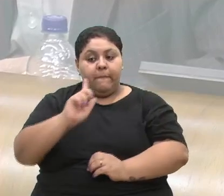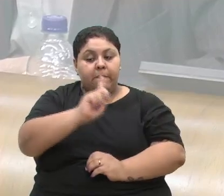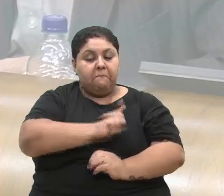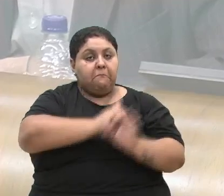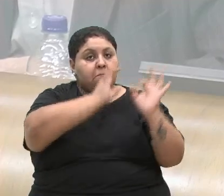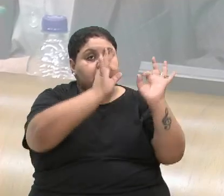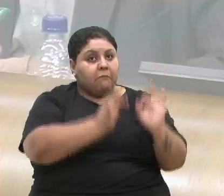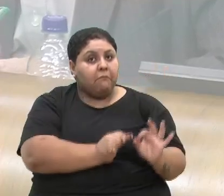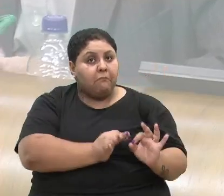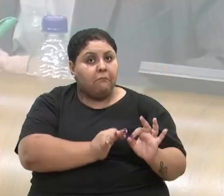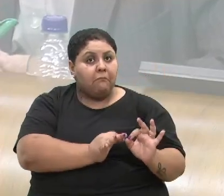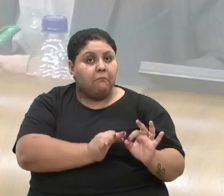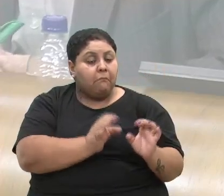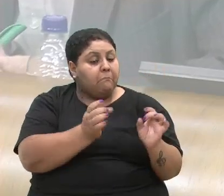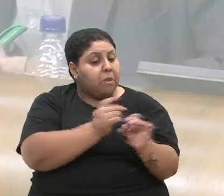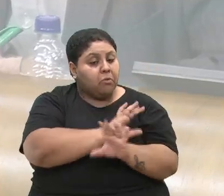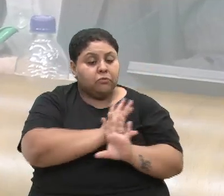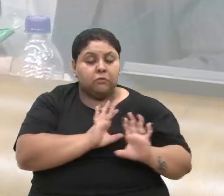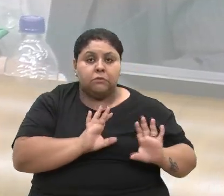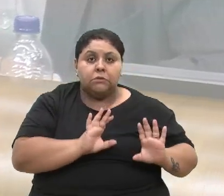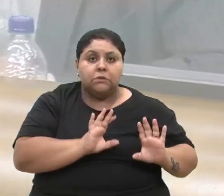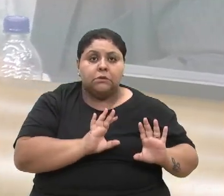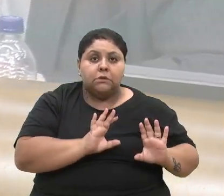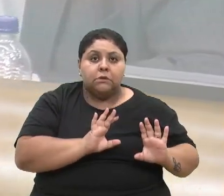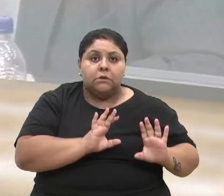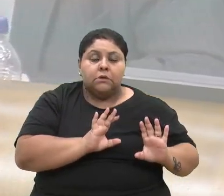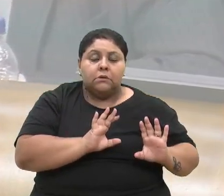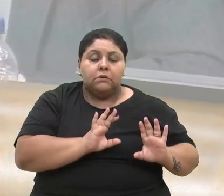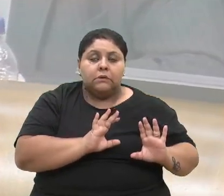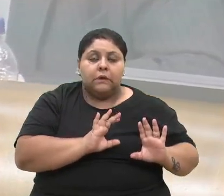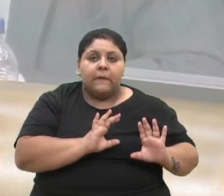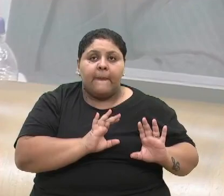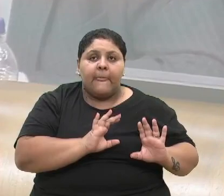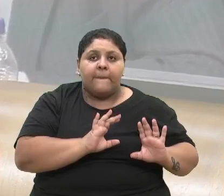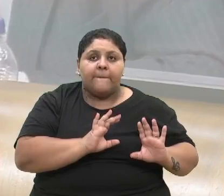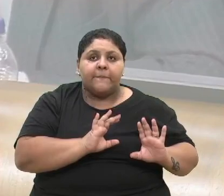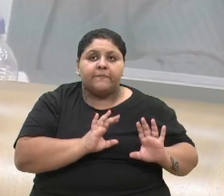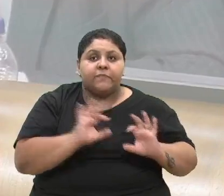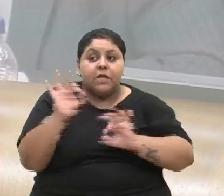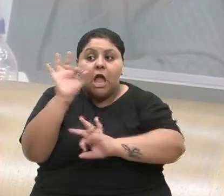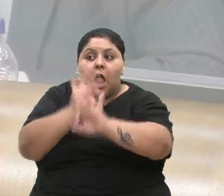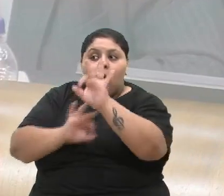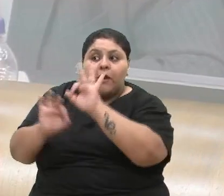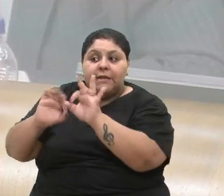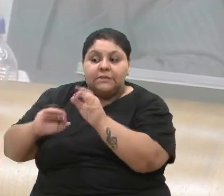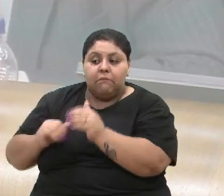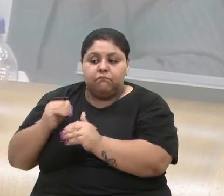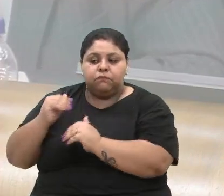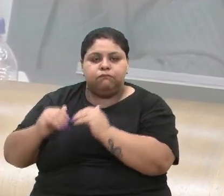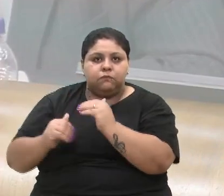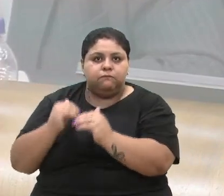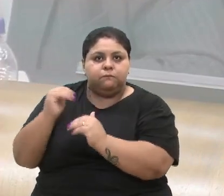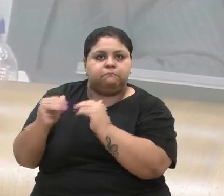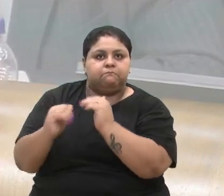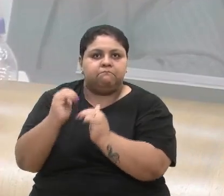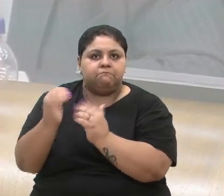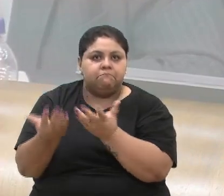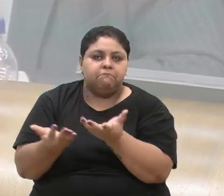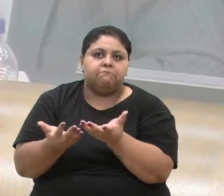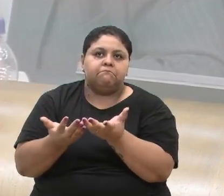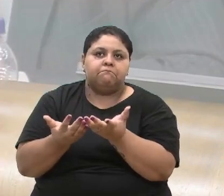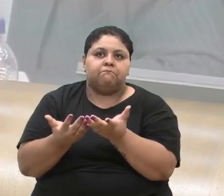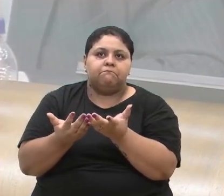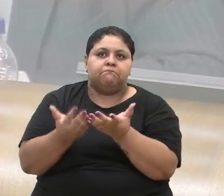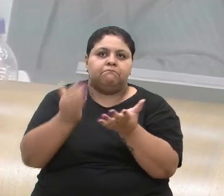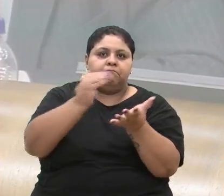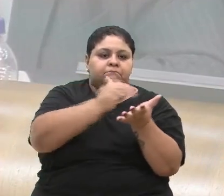certo e funcionou. Né? É organizar esse processo. Né? A secretária